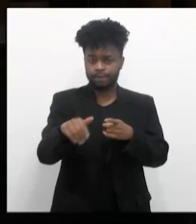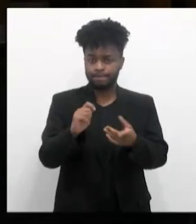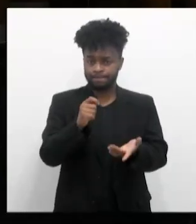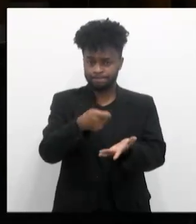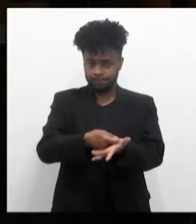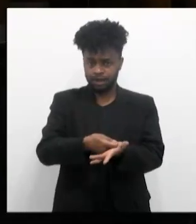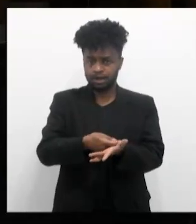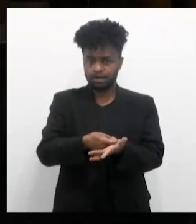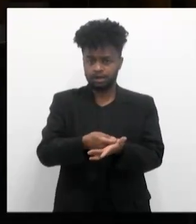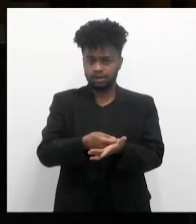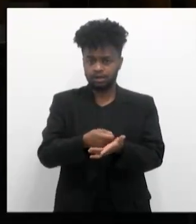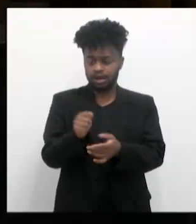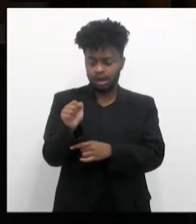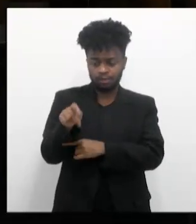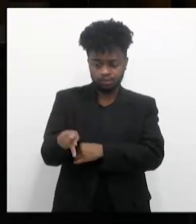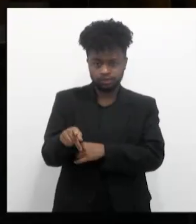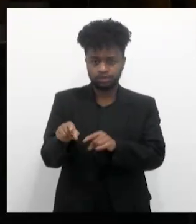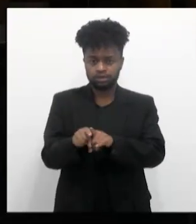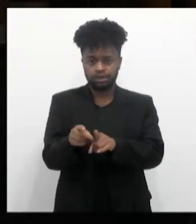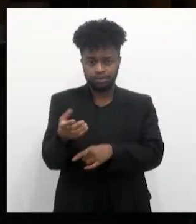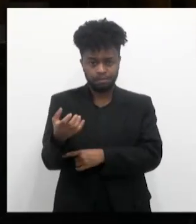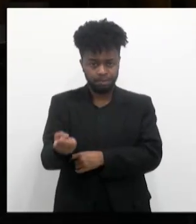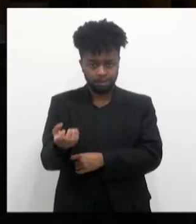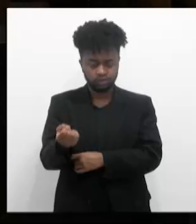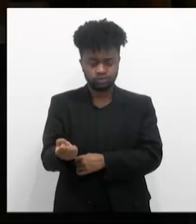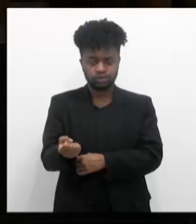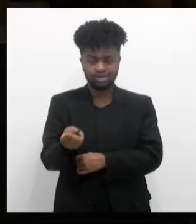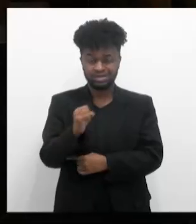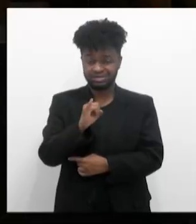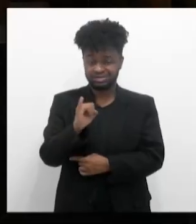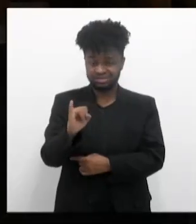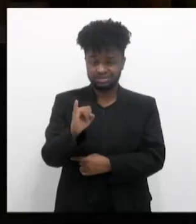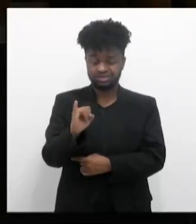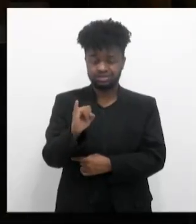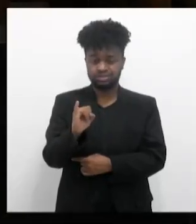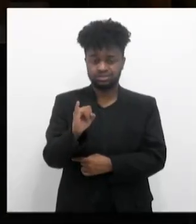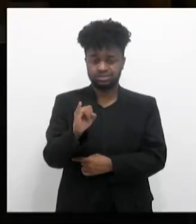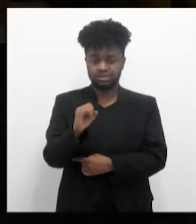paga inativos e pensionistas, se tem